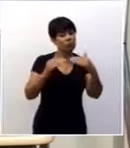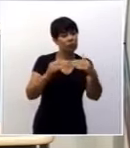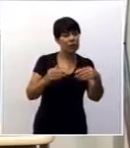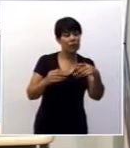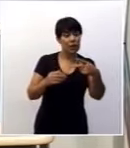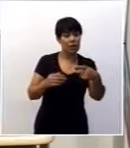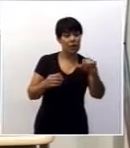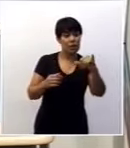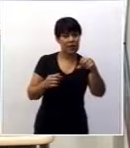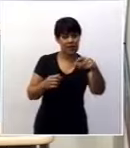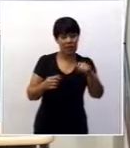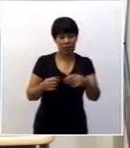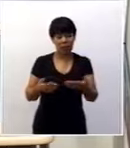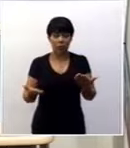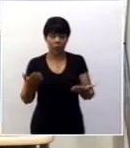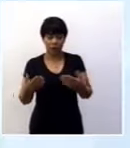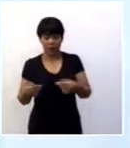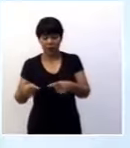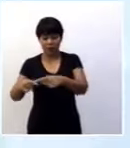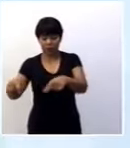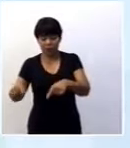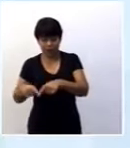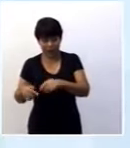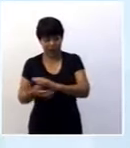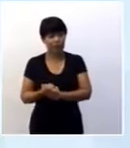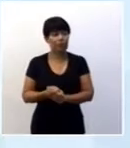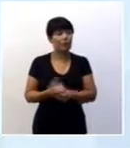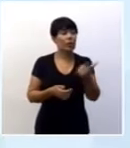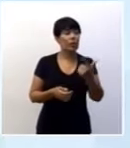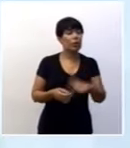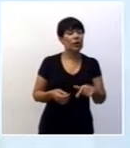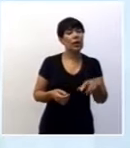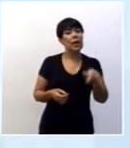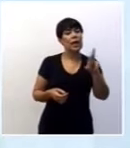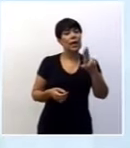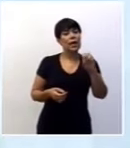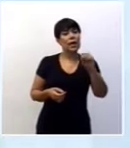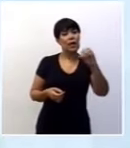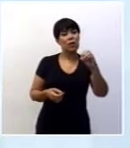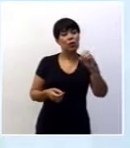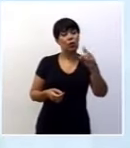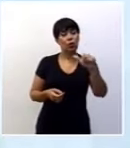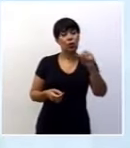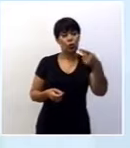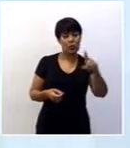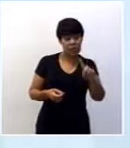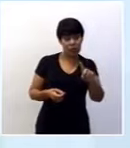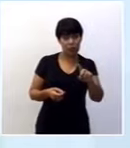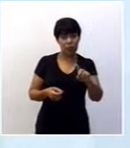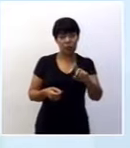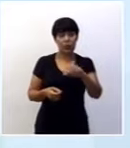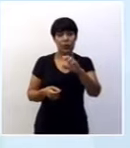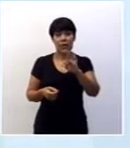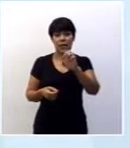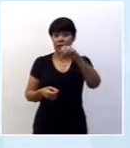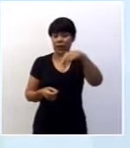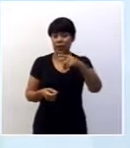o terreno, tá? Uma outra coisa também que é importante é a resolução temporal, tá? Então, como eu falei para vocês lá, se eu